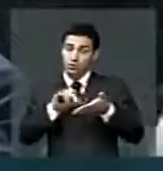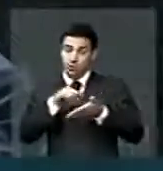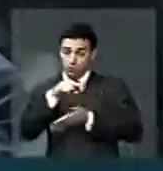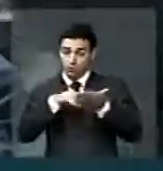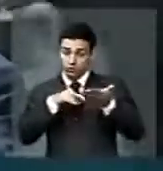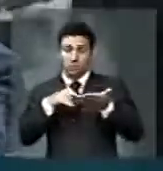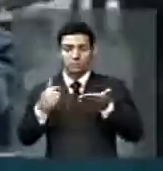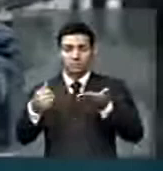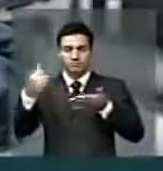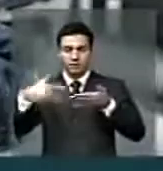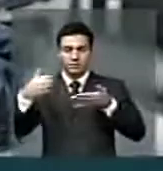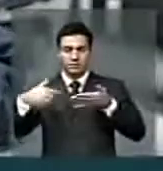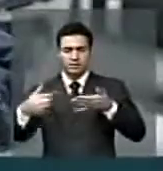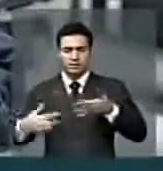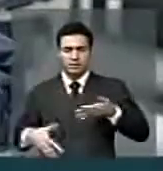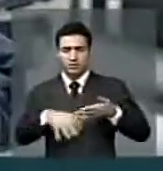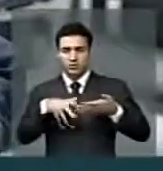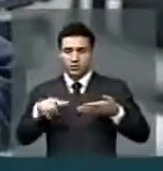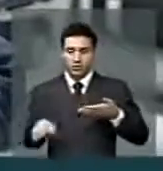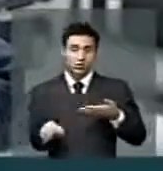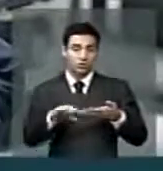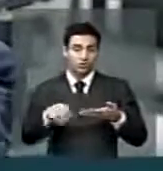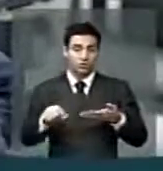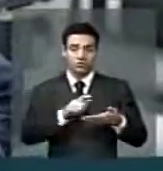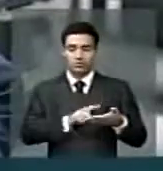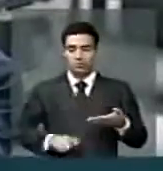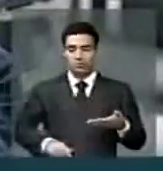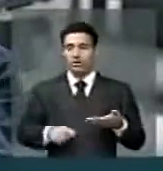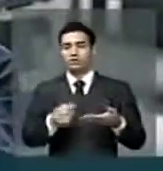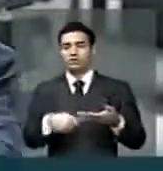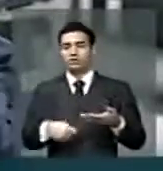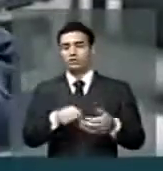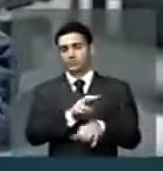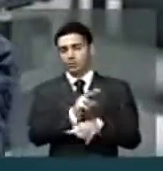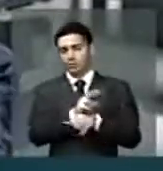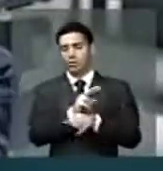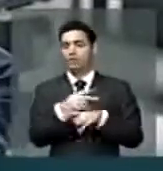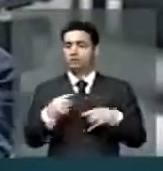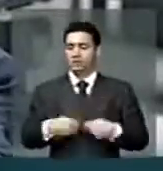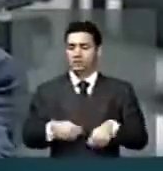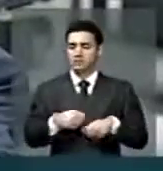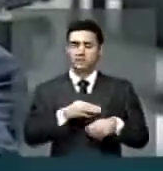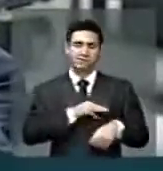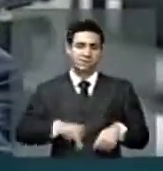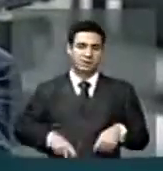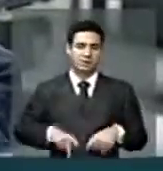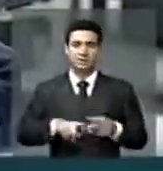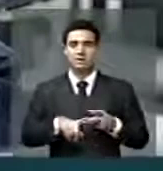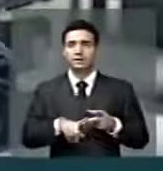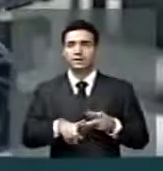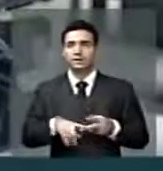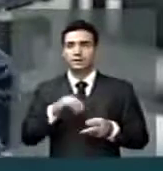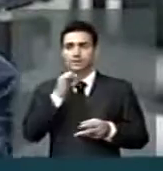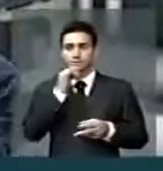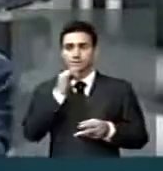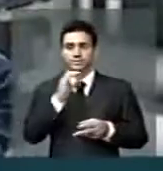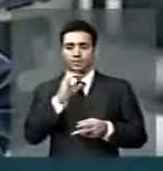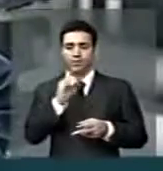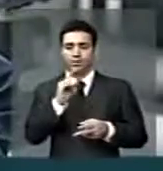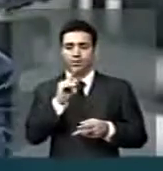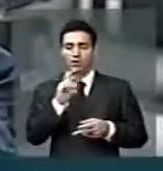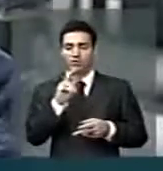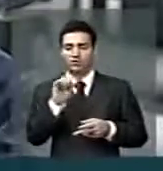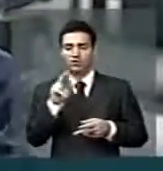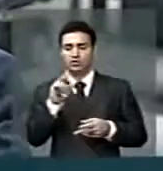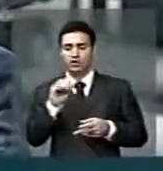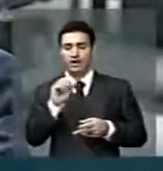rigorosamente esclarecido, tanto pelos órgãos públicos de controle, fiscalização, Ministério Público, Corregedoria da